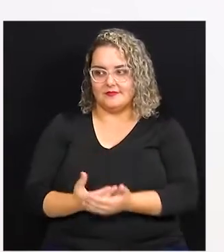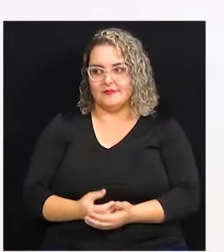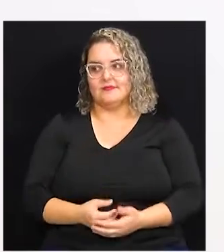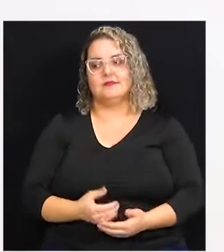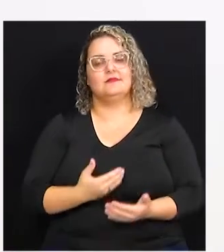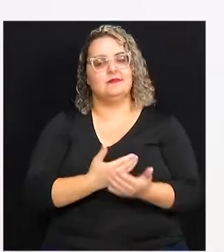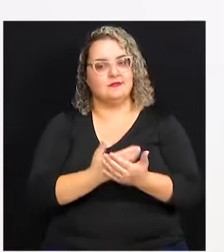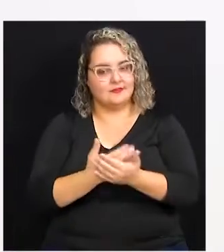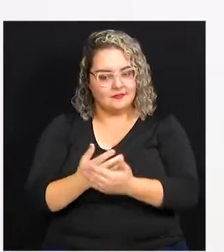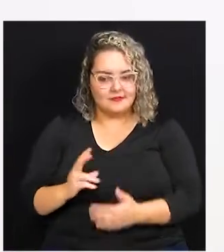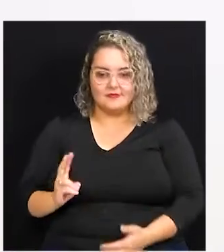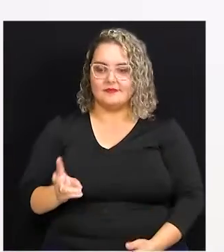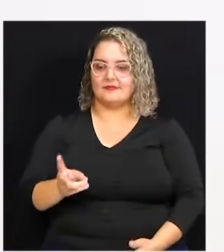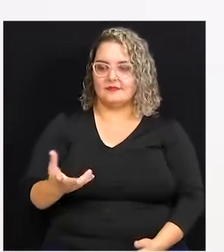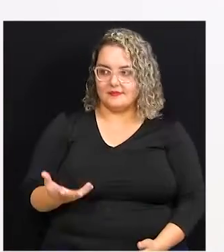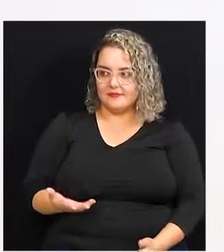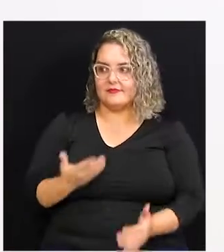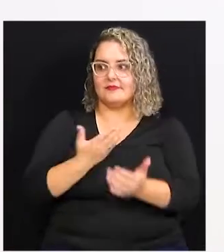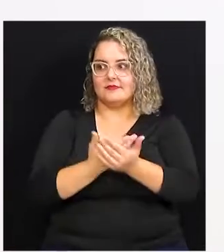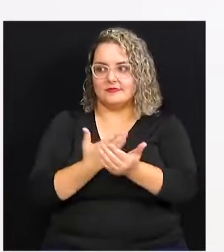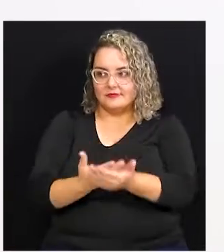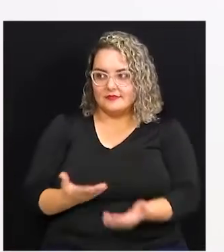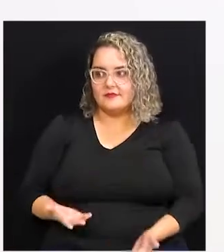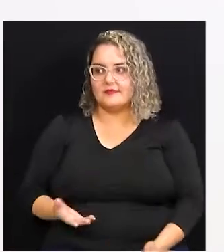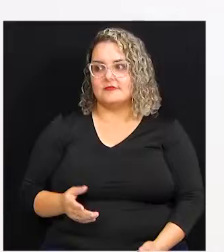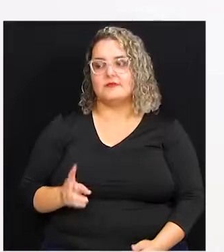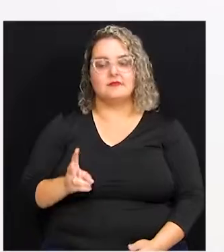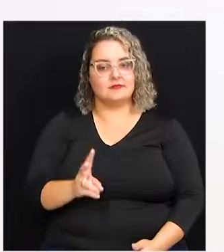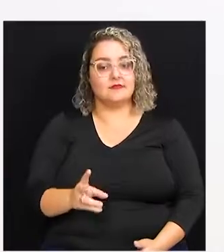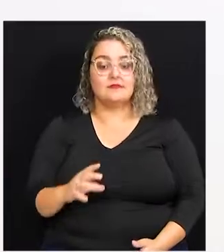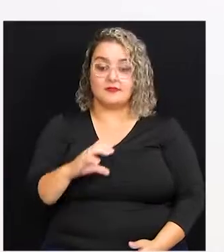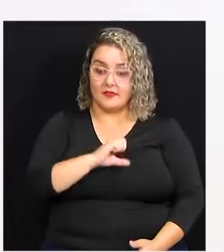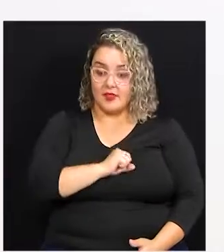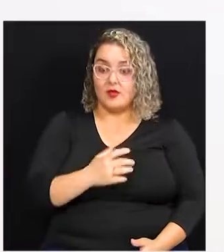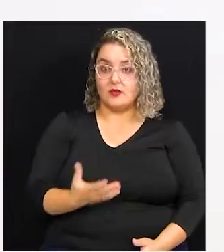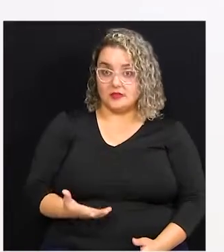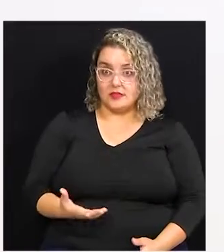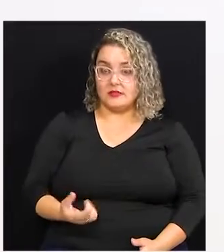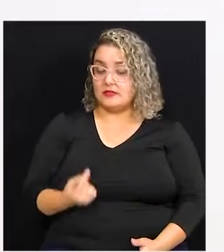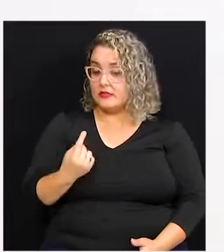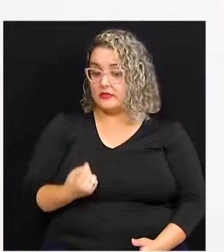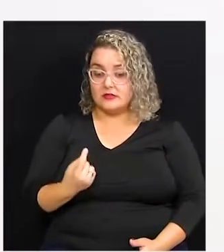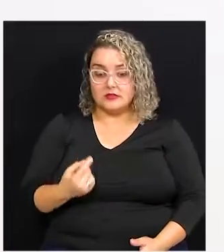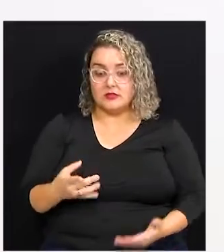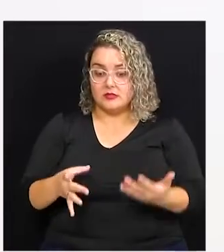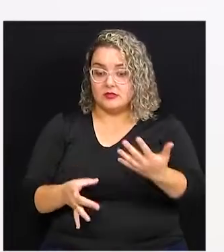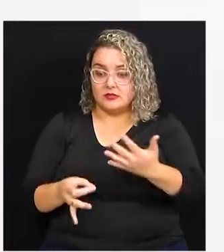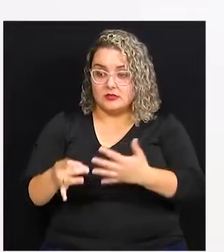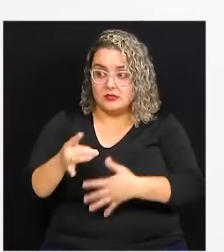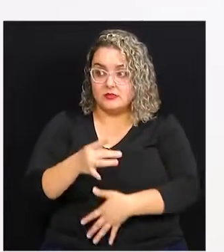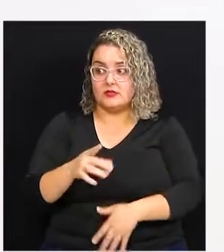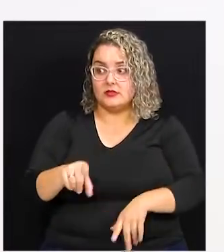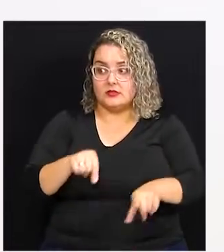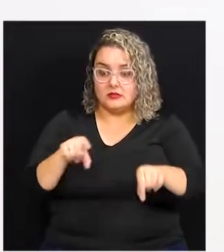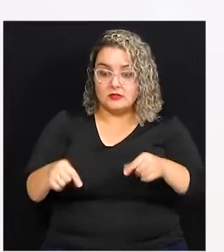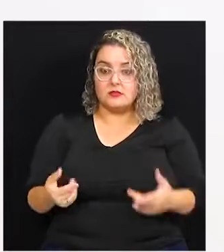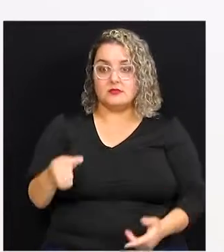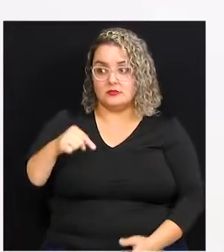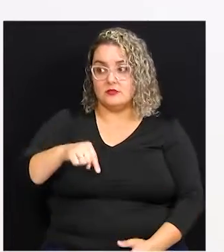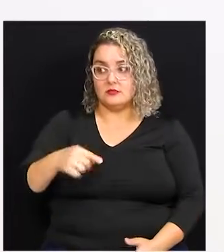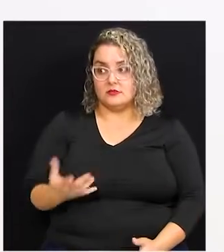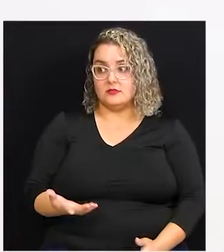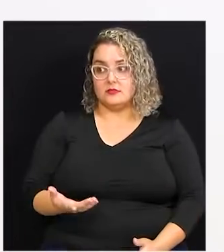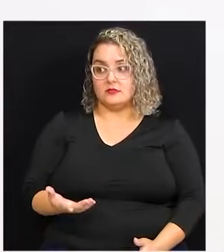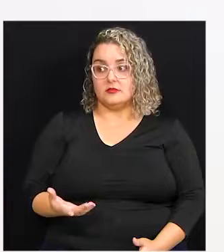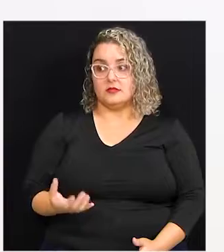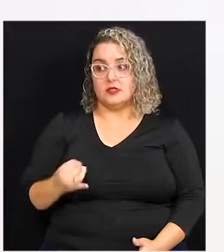muito? Estudei. Sempre fui de estudar bastante, sempre fui de gostar bastante, e acho que esse é o único critério, assim, de seleção aqui